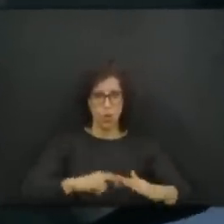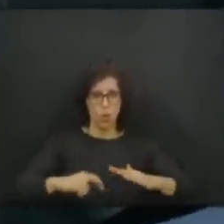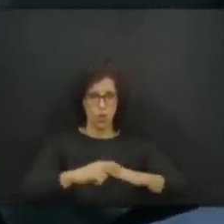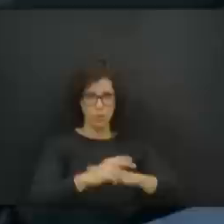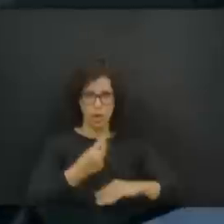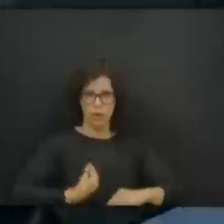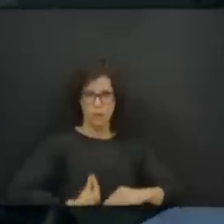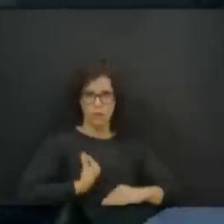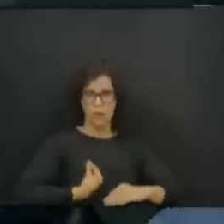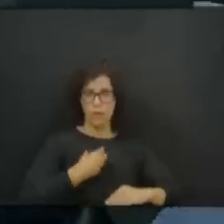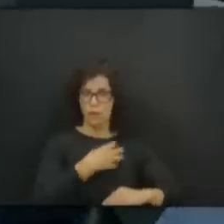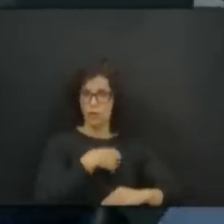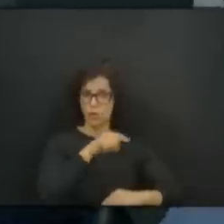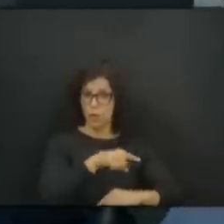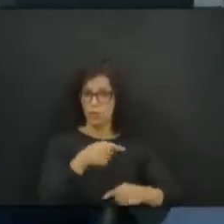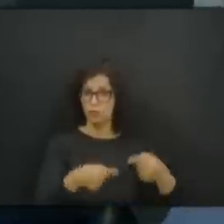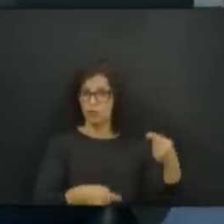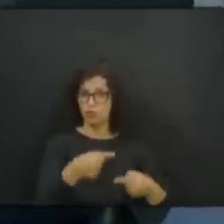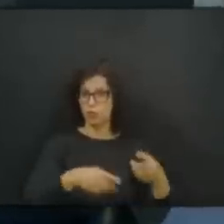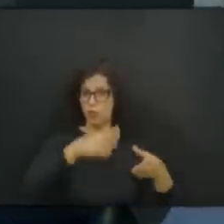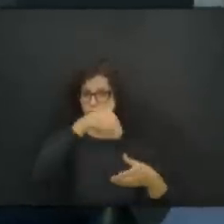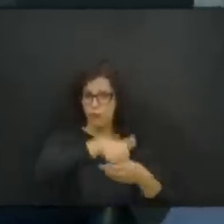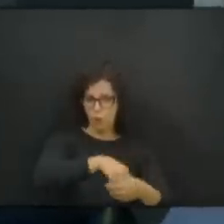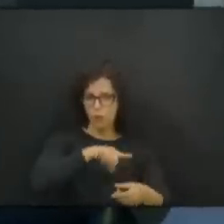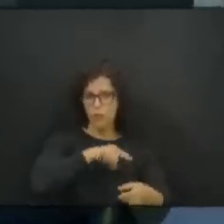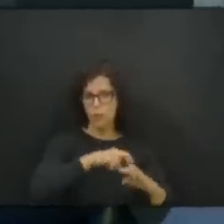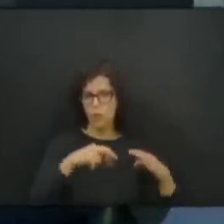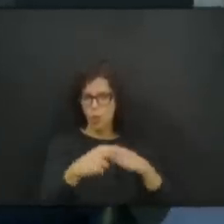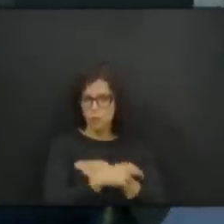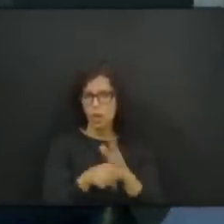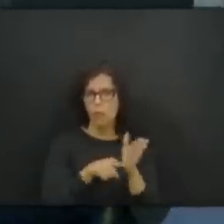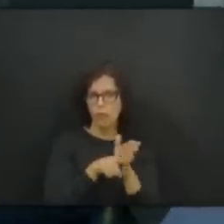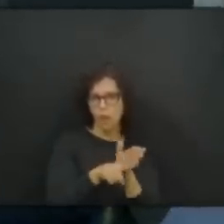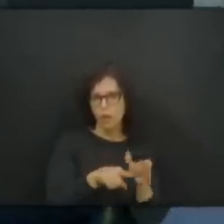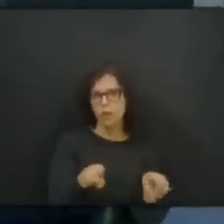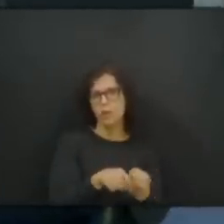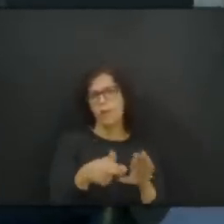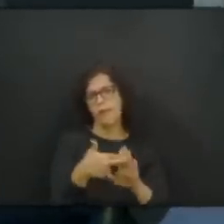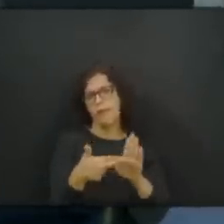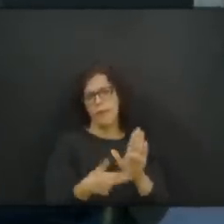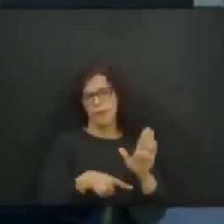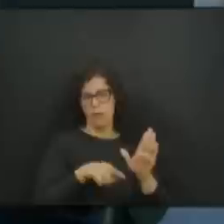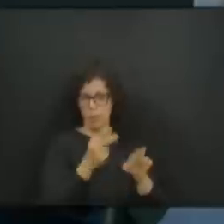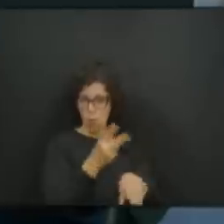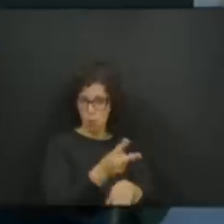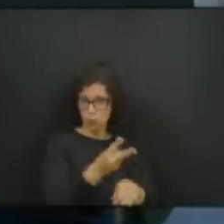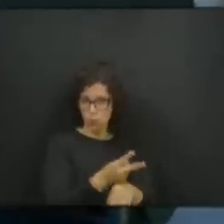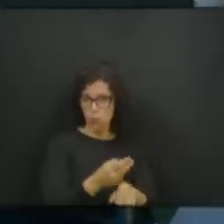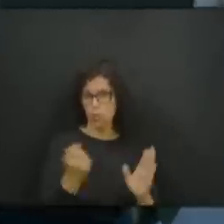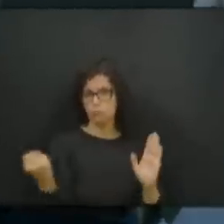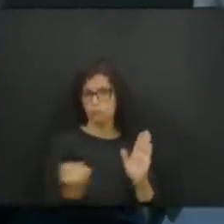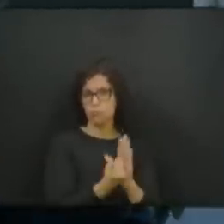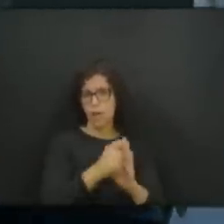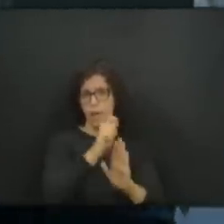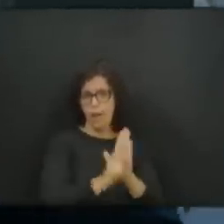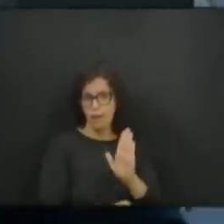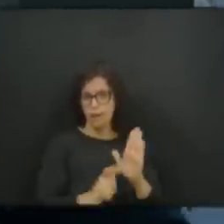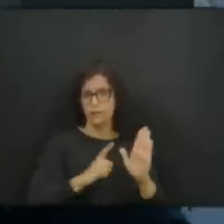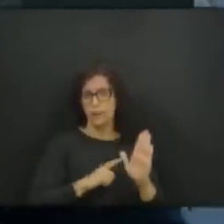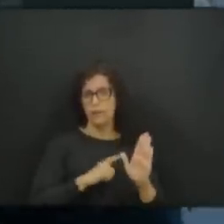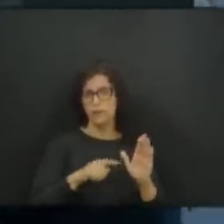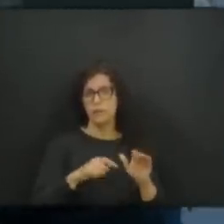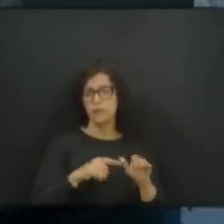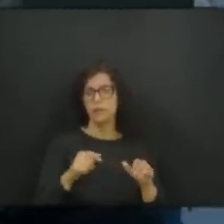Conselho na sua forma deliberativa consultiva e normativa conforme registrado em ata